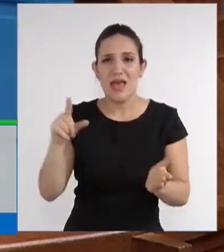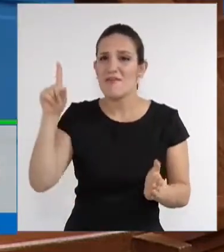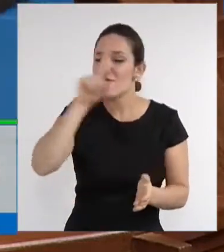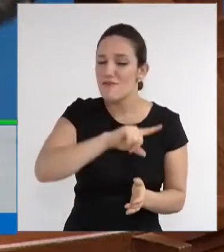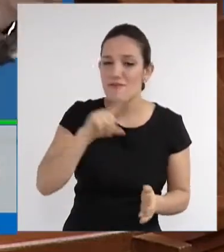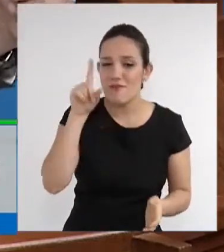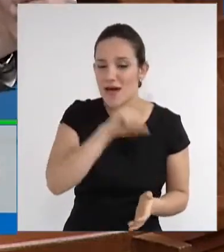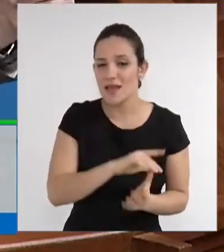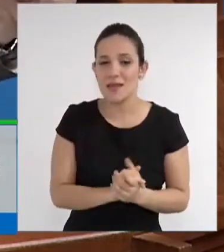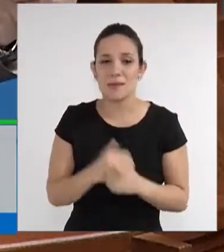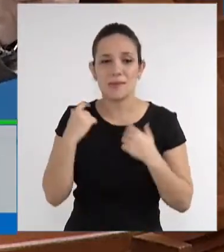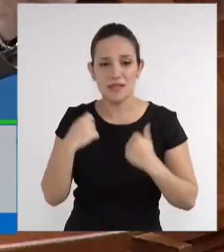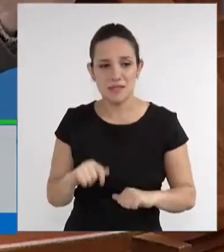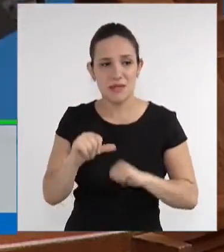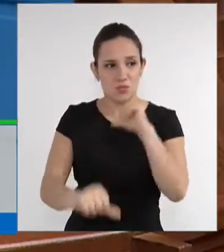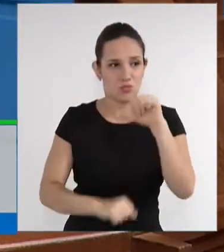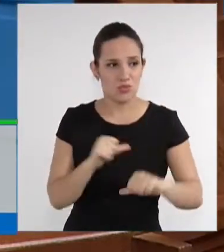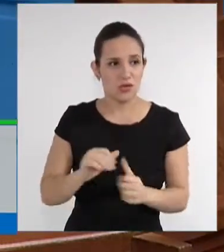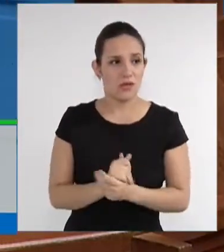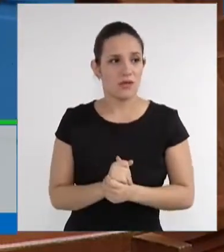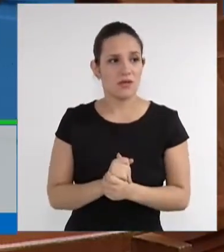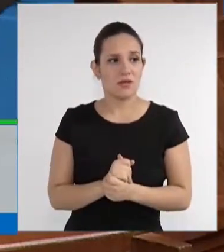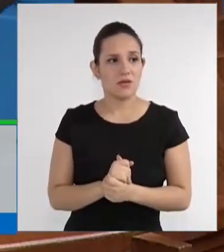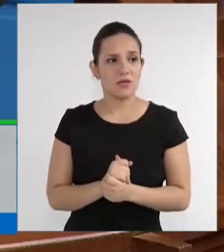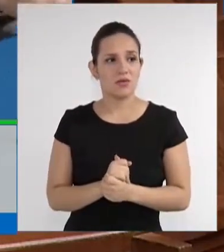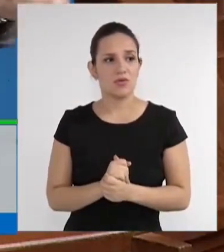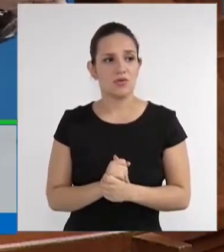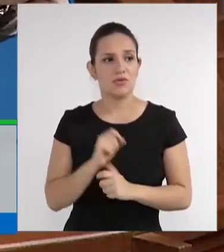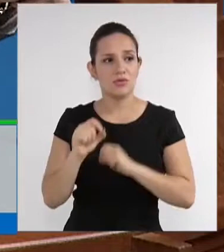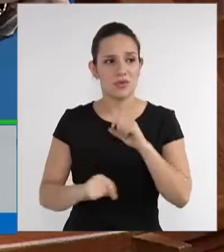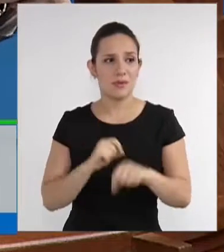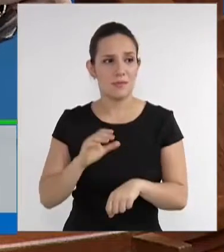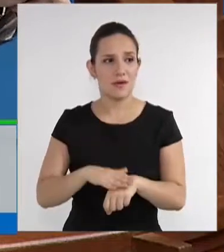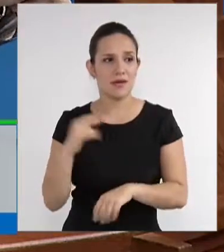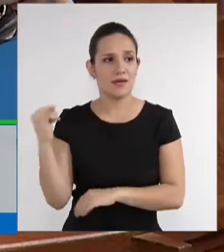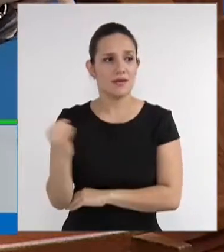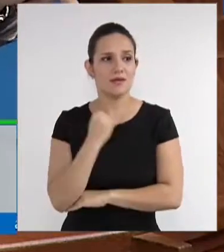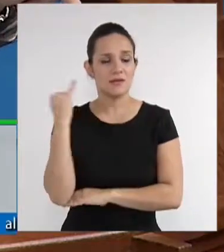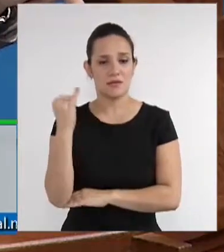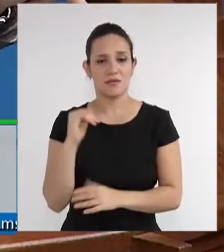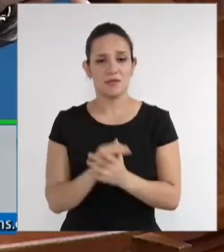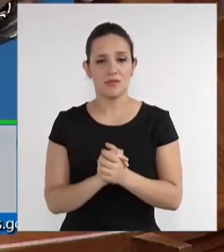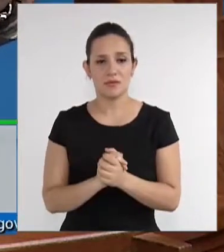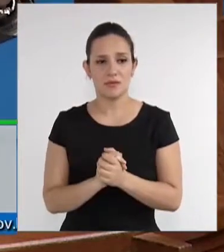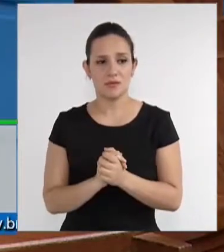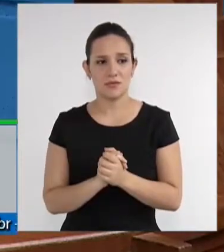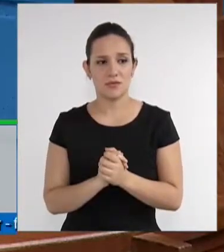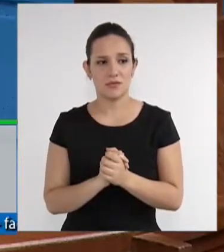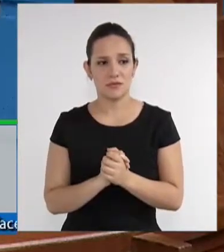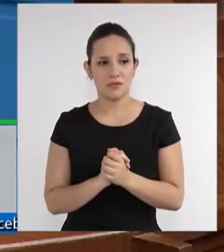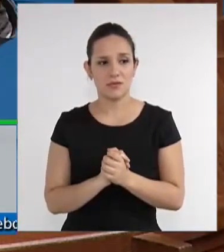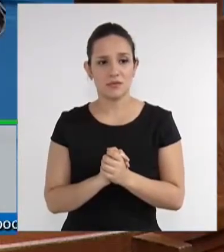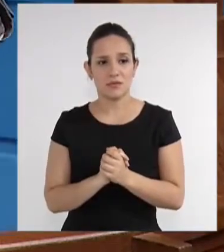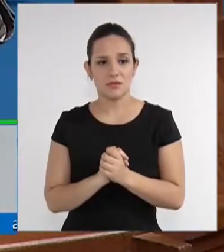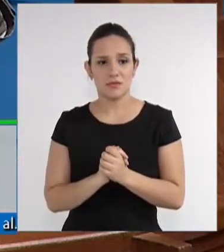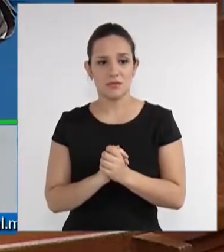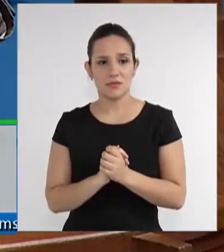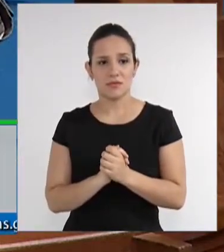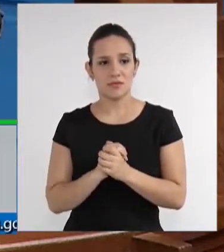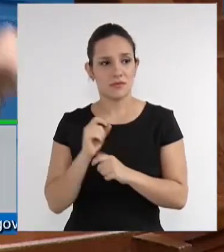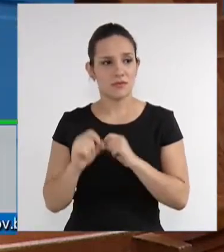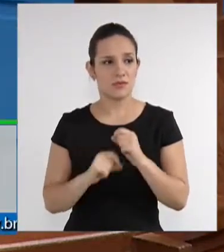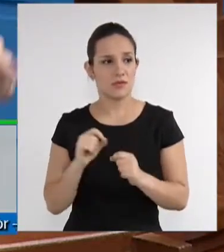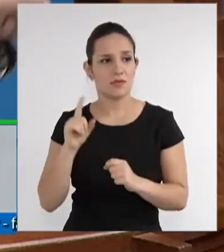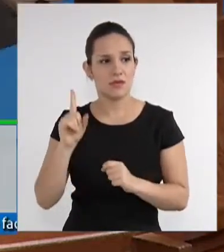ela precisa de ser modernizada, e um dos passos importantes foi dado por essa Casa Legislativa na